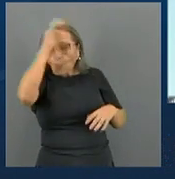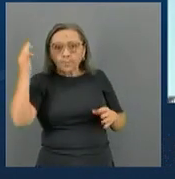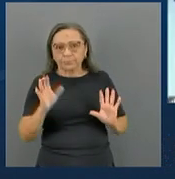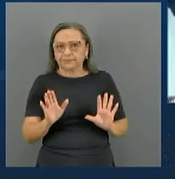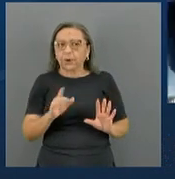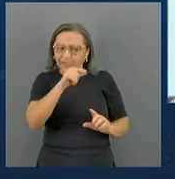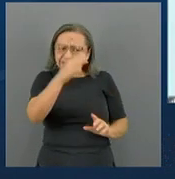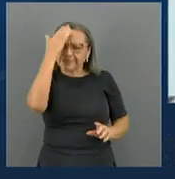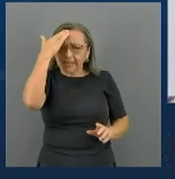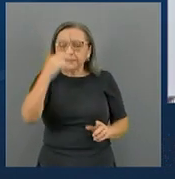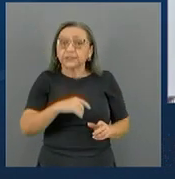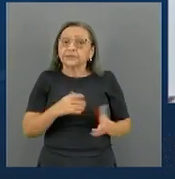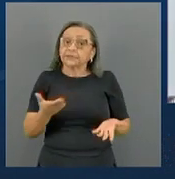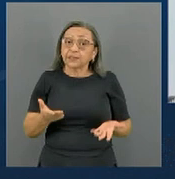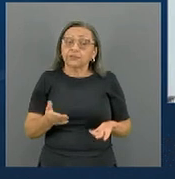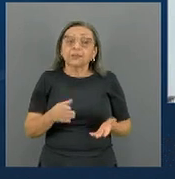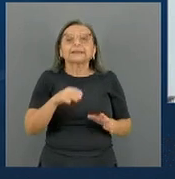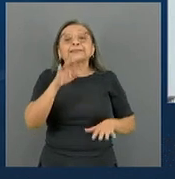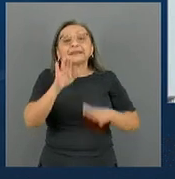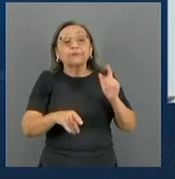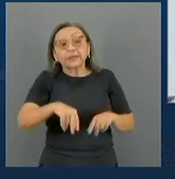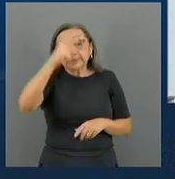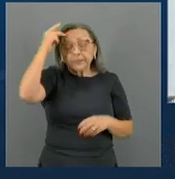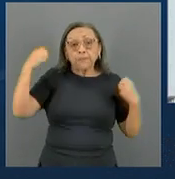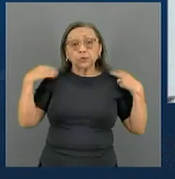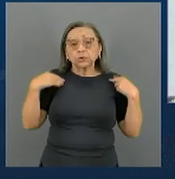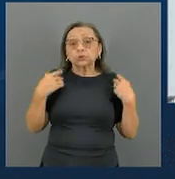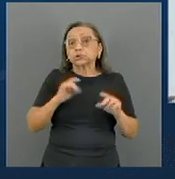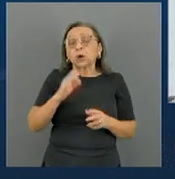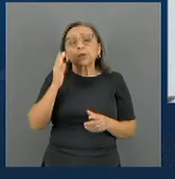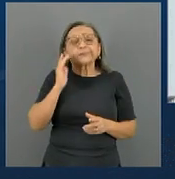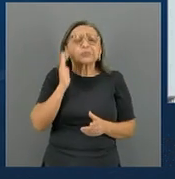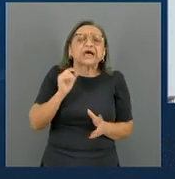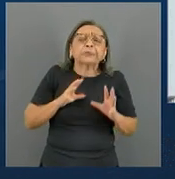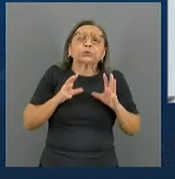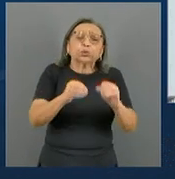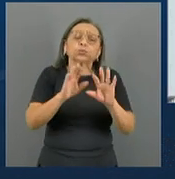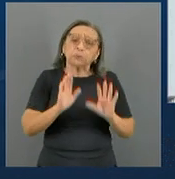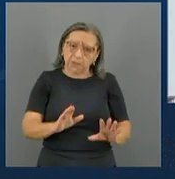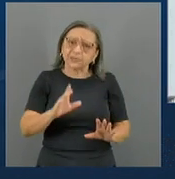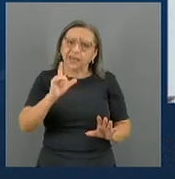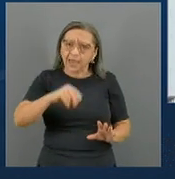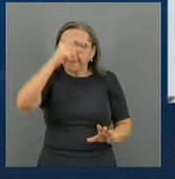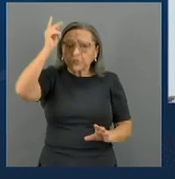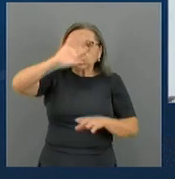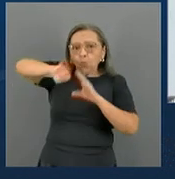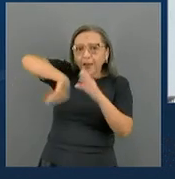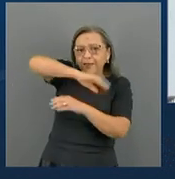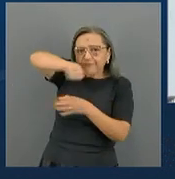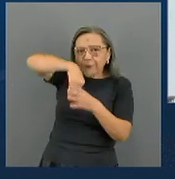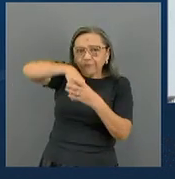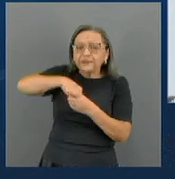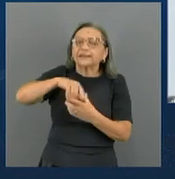são aqueles que estão no patamar acima da organização, mas certamente são pessoas que são de